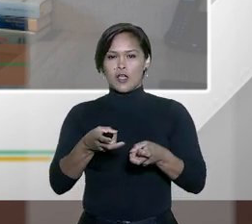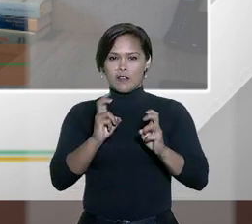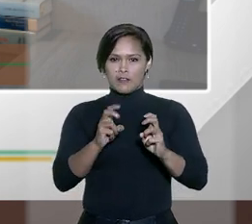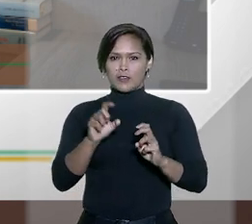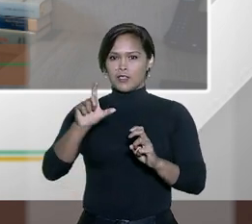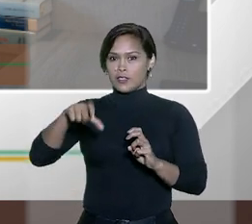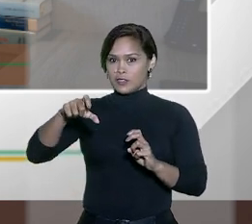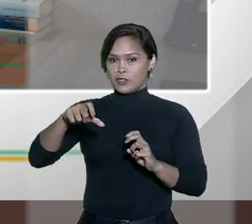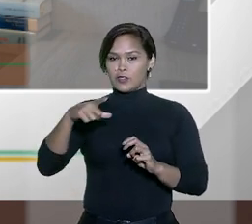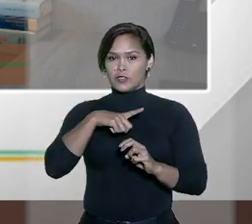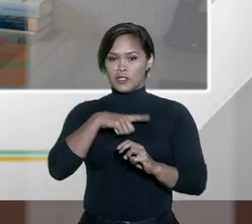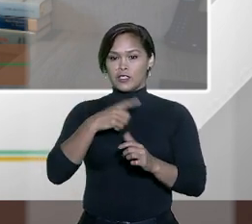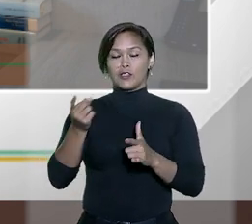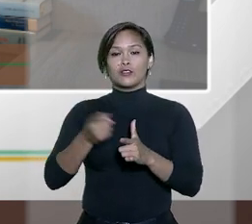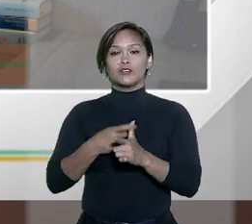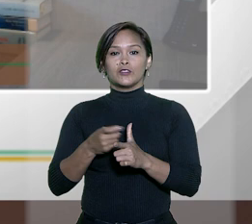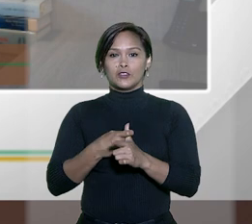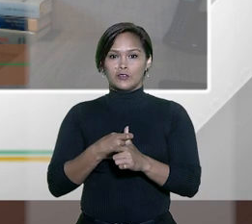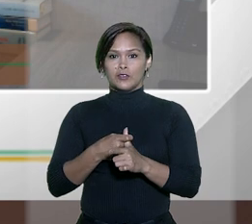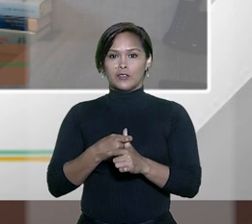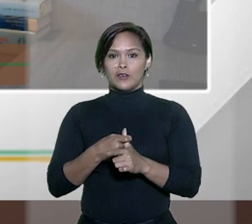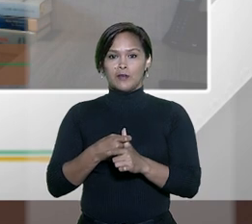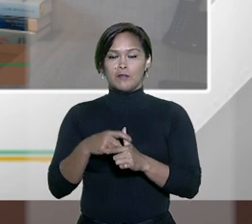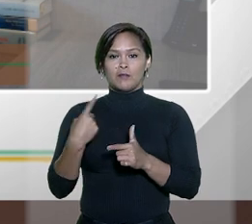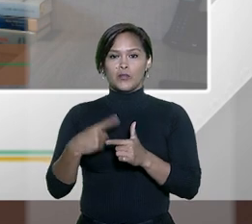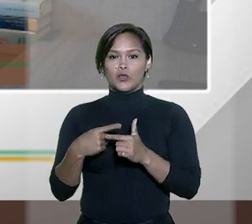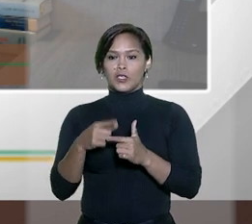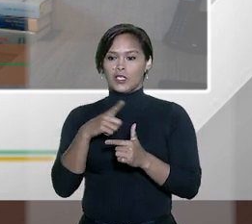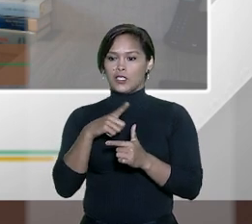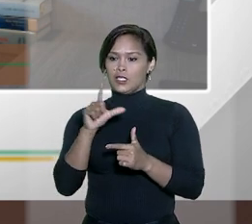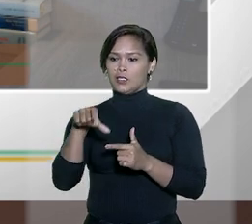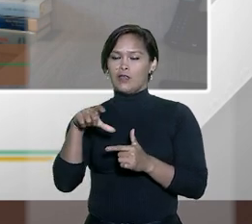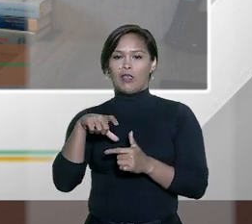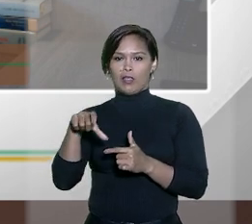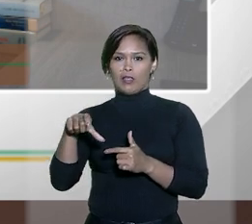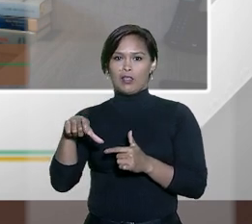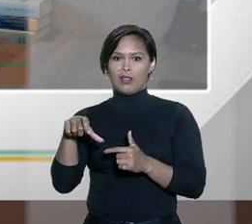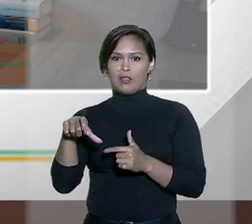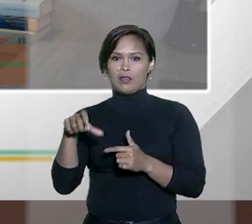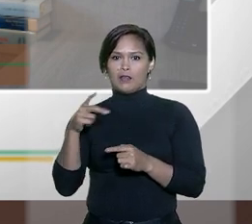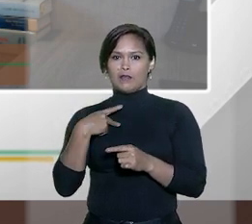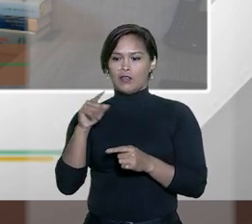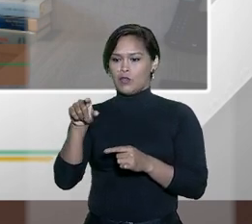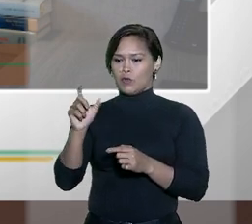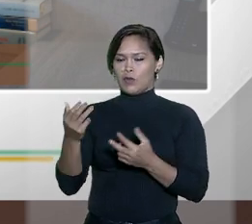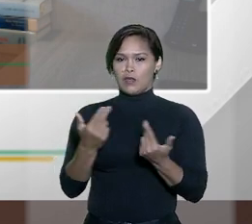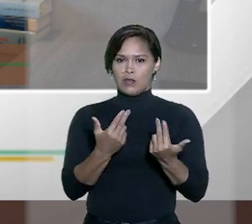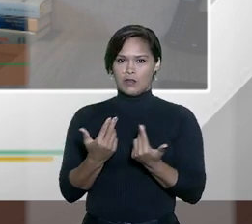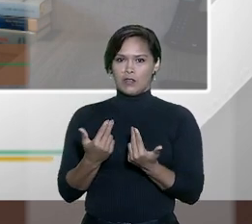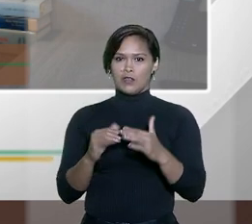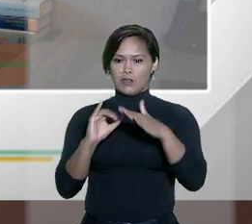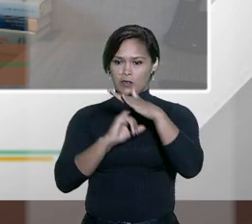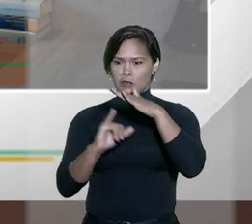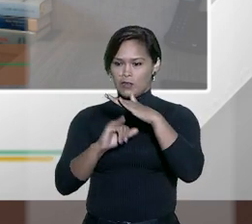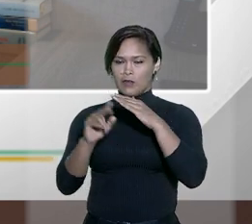credor, se ele tem alguma dívida, né? Porque se eventualmente ele tem alguma dívida com aquele mesmo ente,